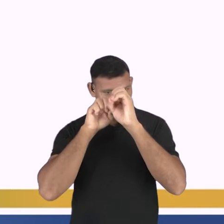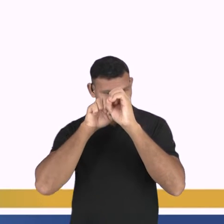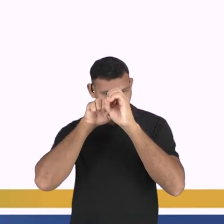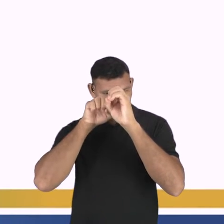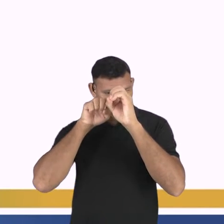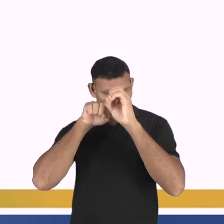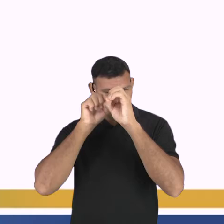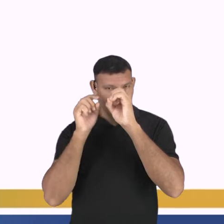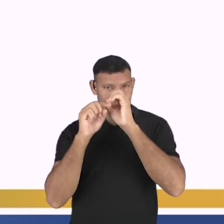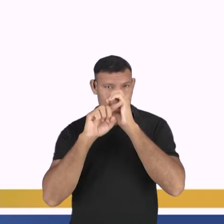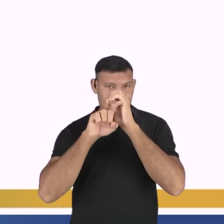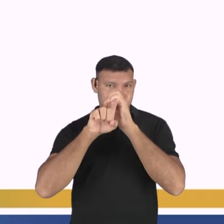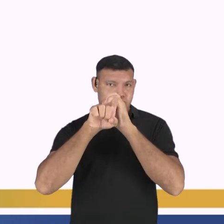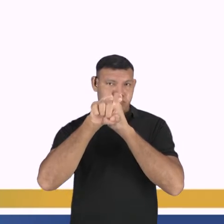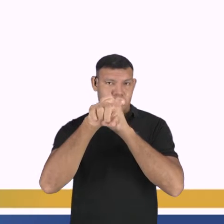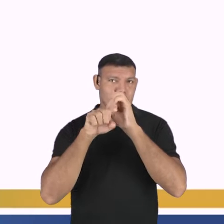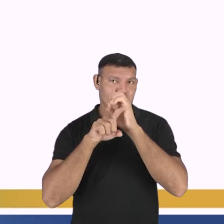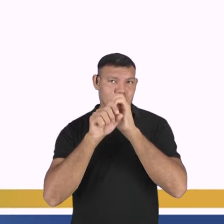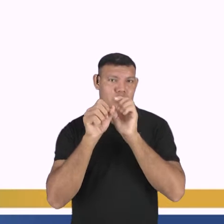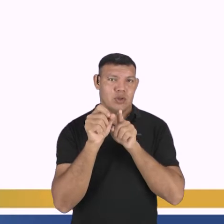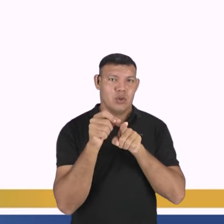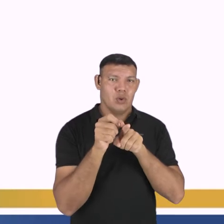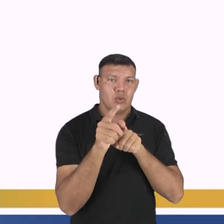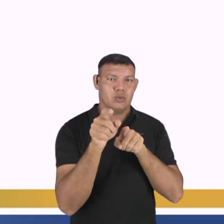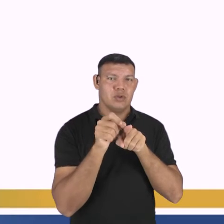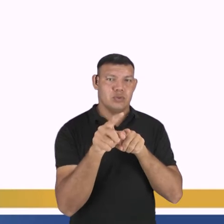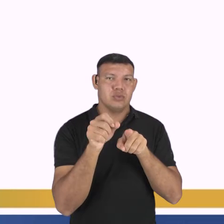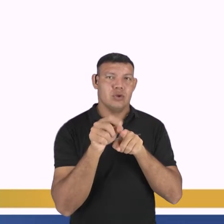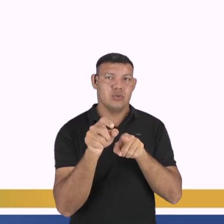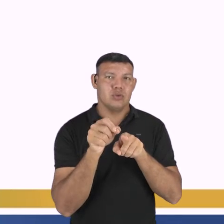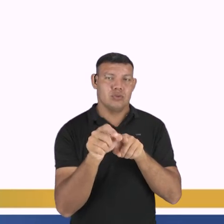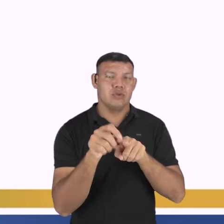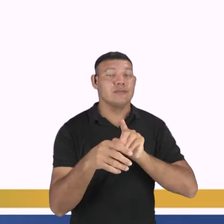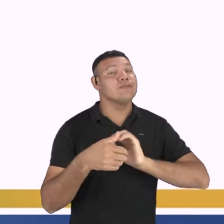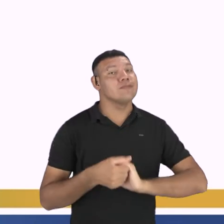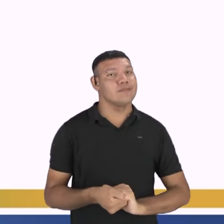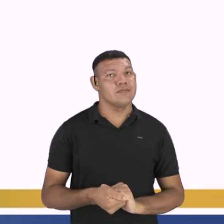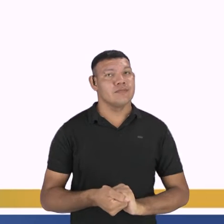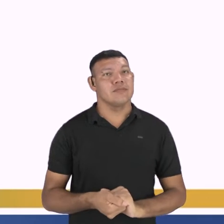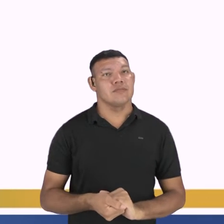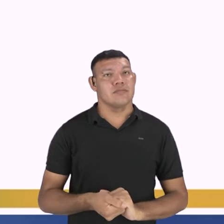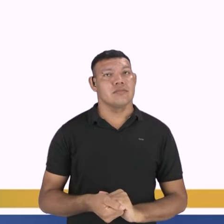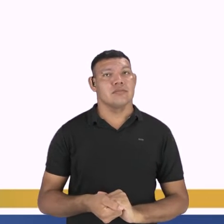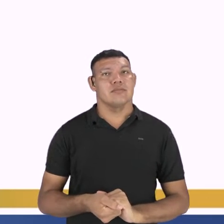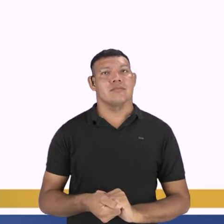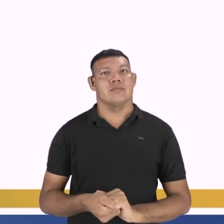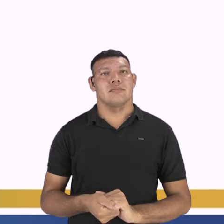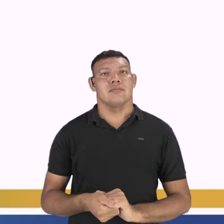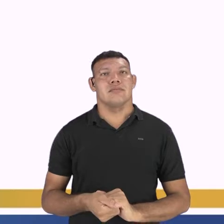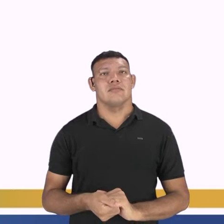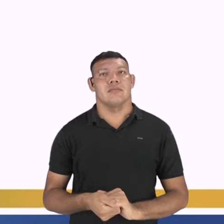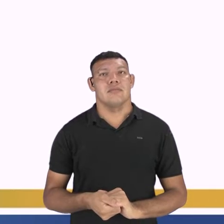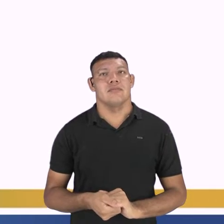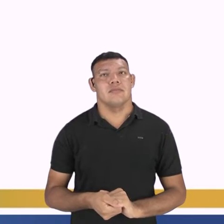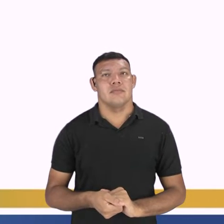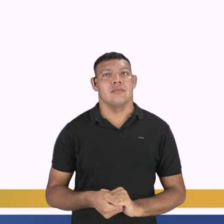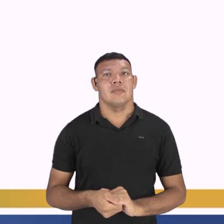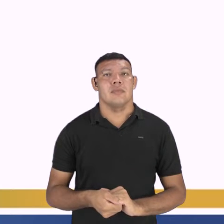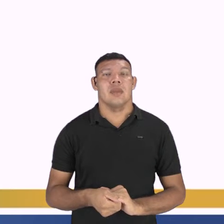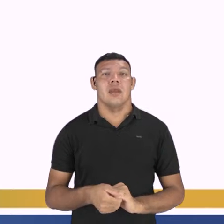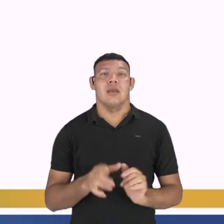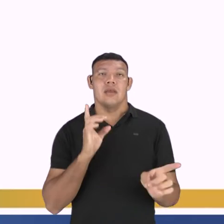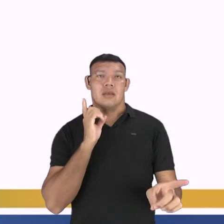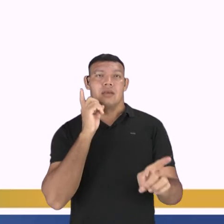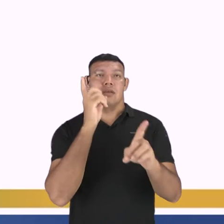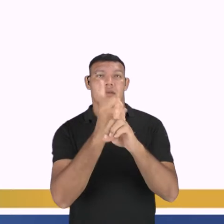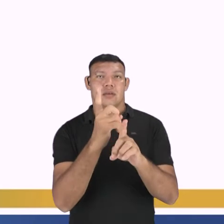os espermatozoides, depois do epidídimo, vão para esse ducto diferente. Esse ducto, ele se encontra na vesícula seminal